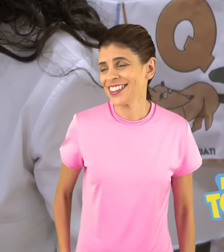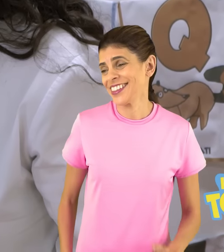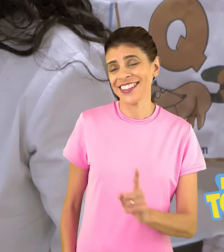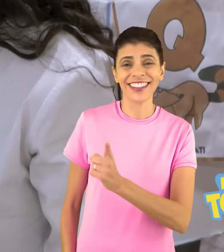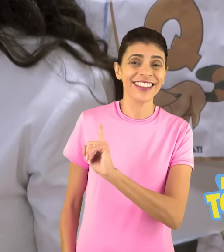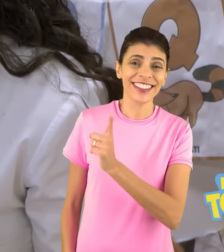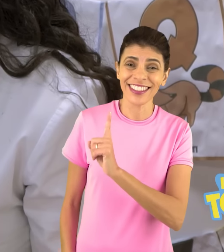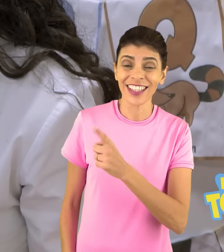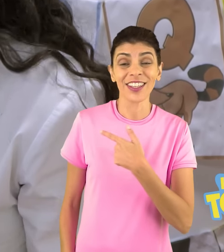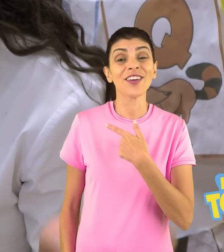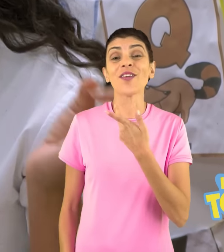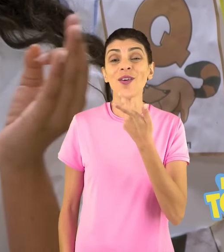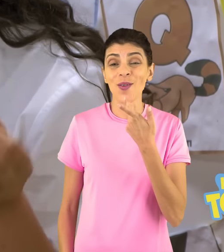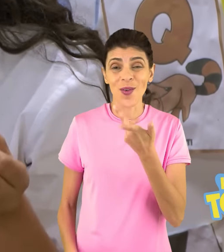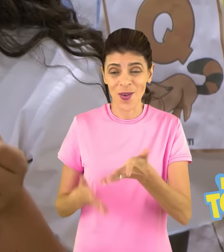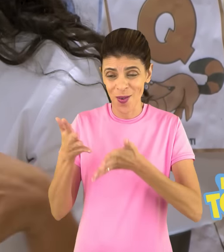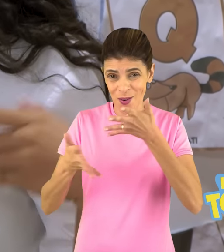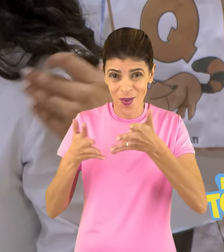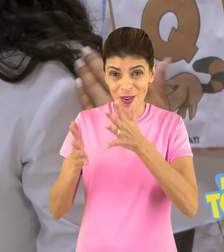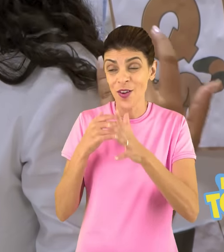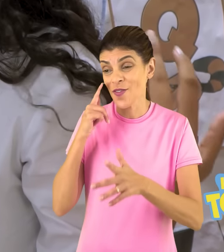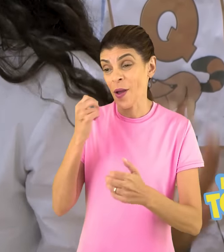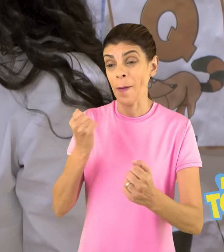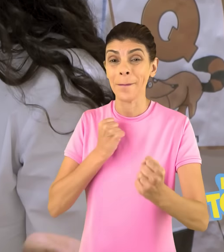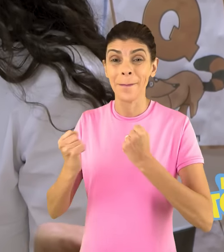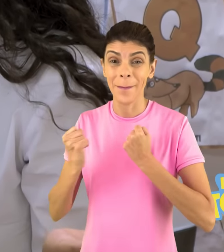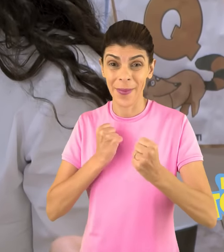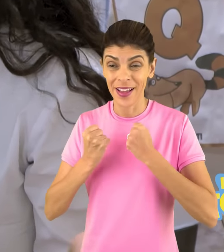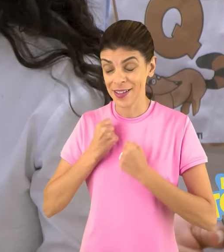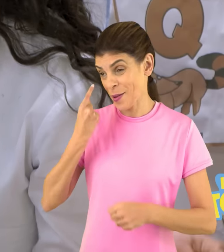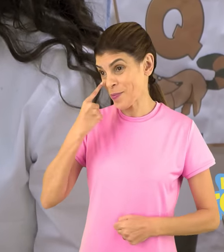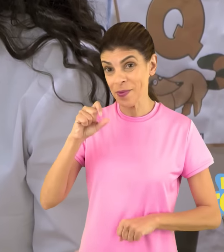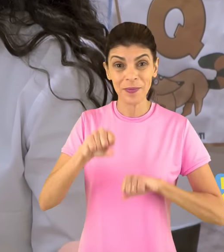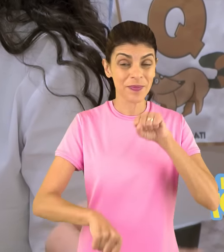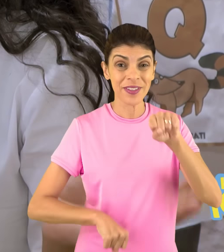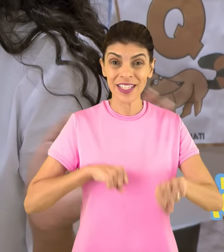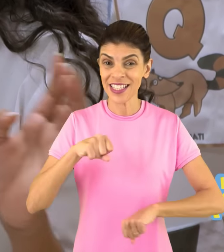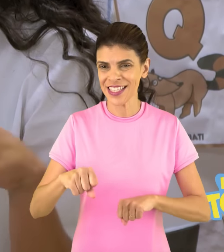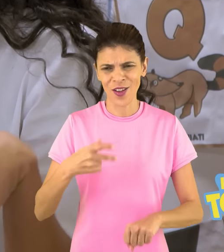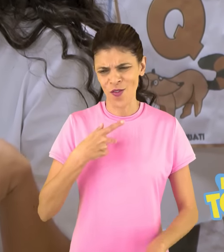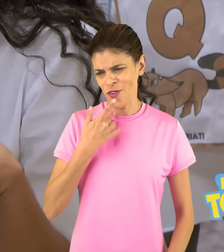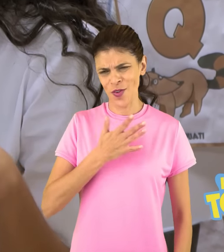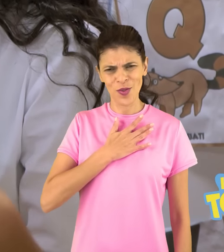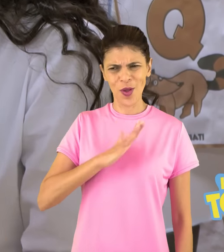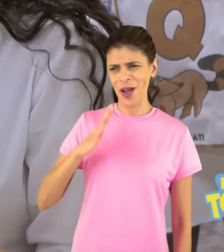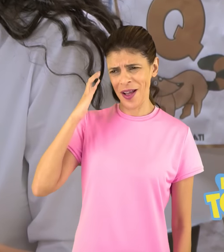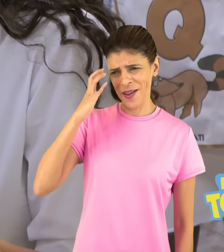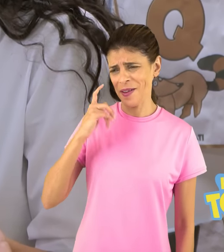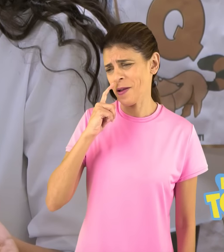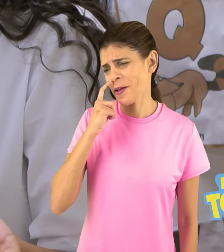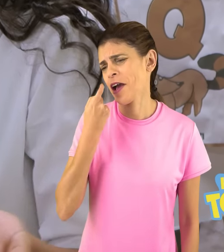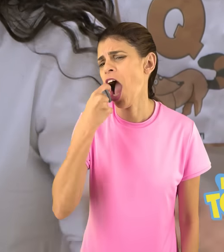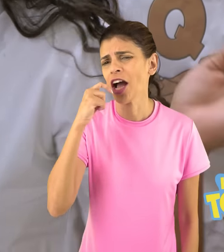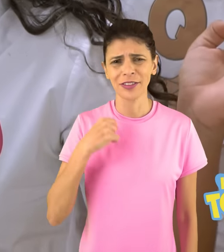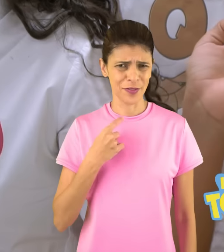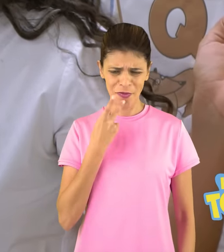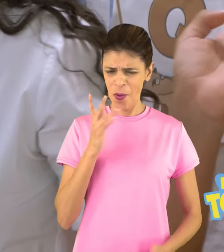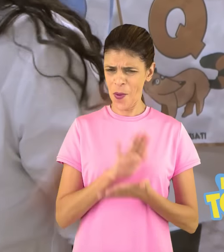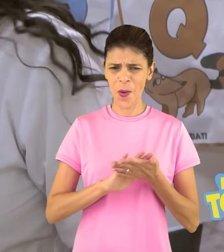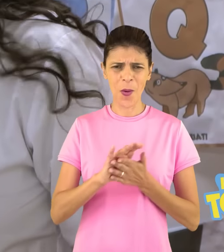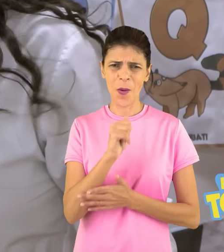Não. Eu falei. Eu já vi um gorila e ele andava de bicicleta. E não, eu não gosto da Camila e ela come meleca.